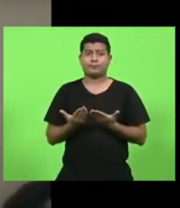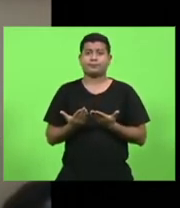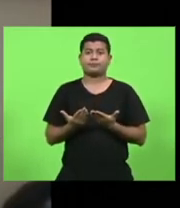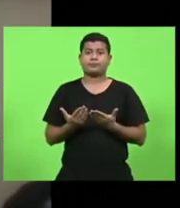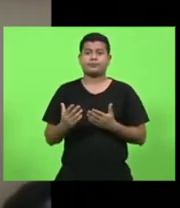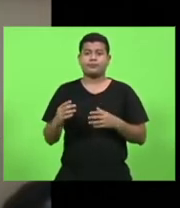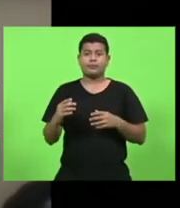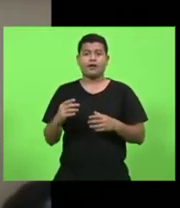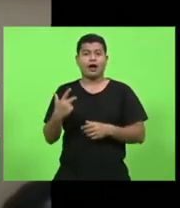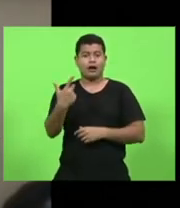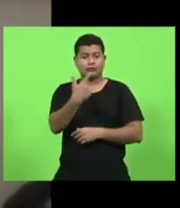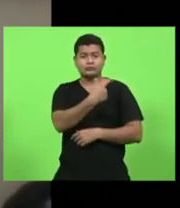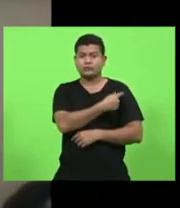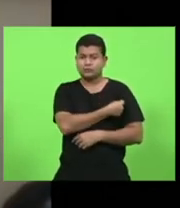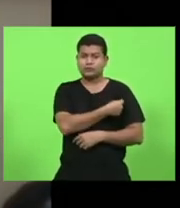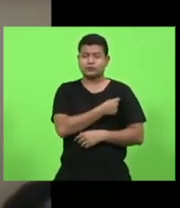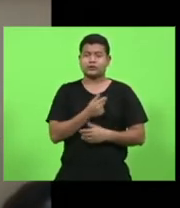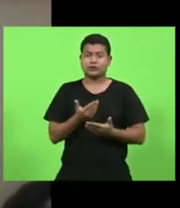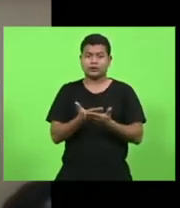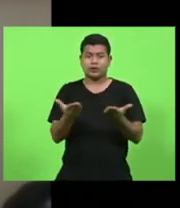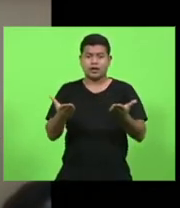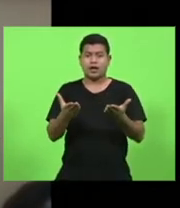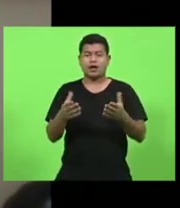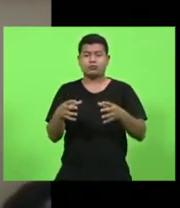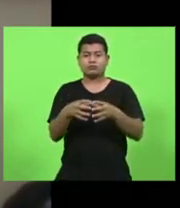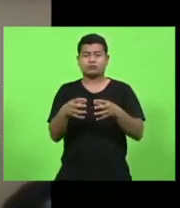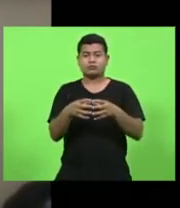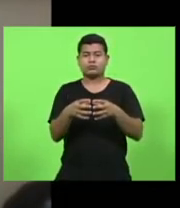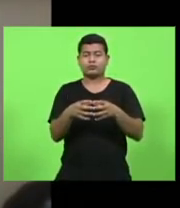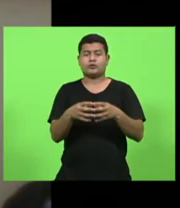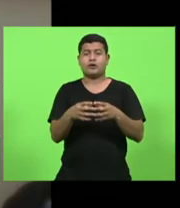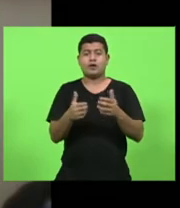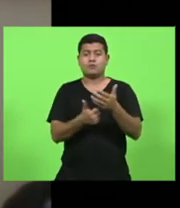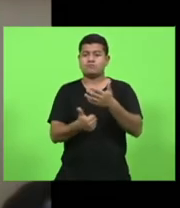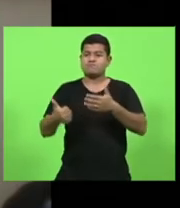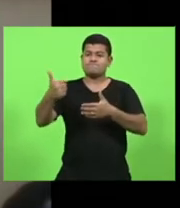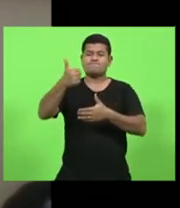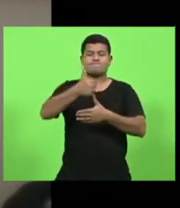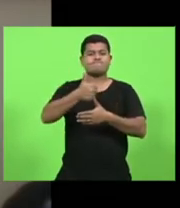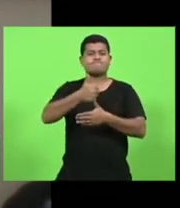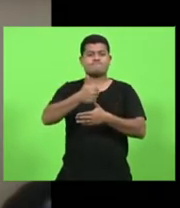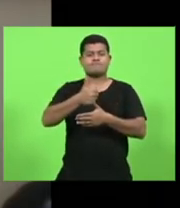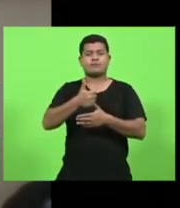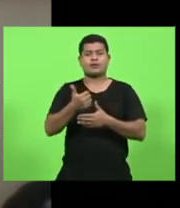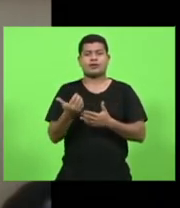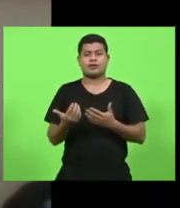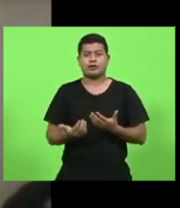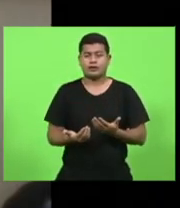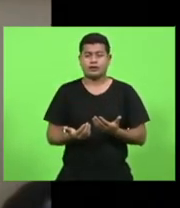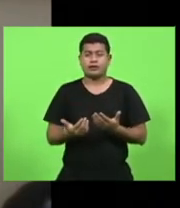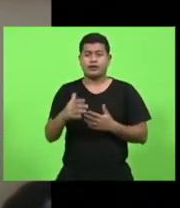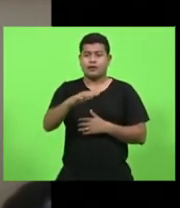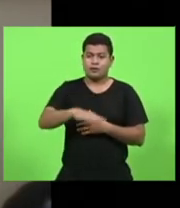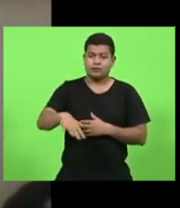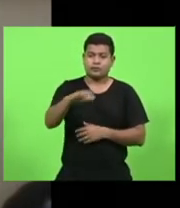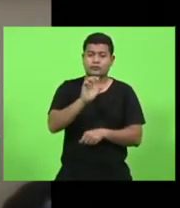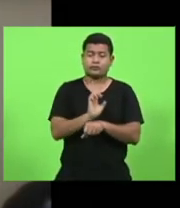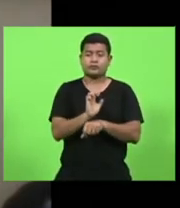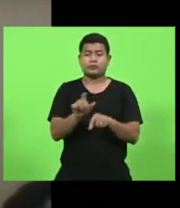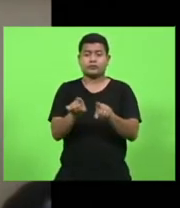vacina das pessoas como uma prioridade, né, no âmbito estadual, bem como no